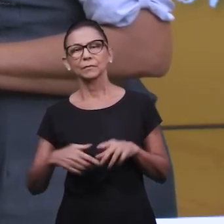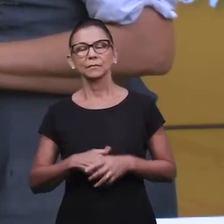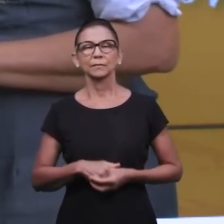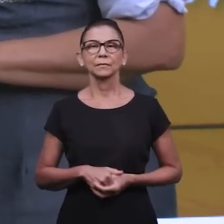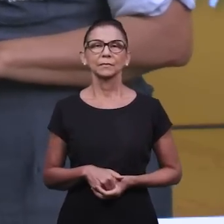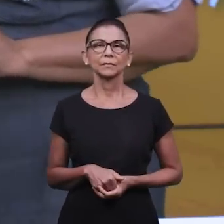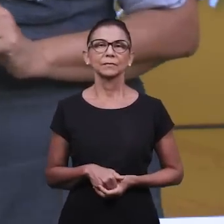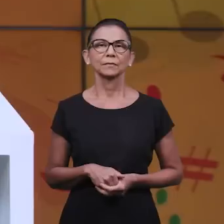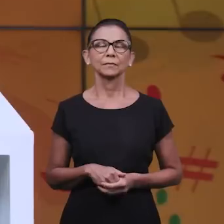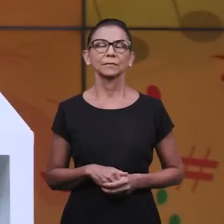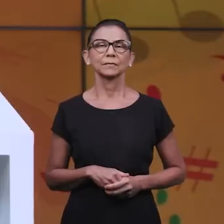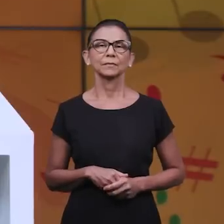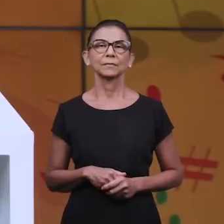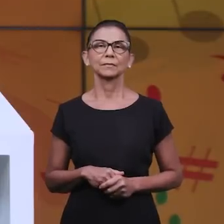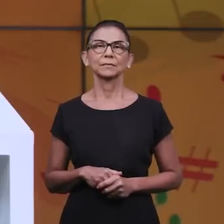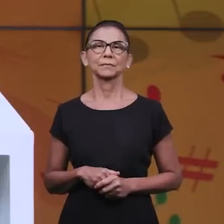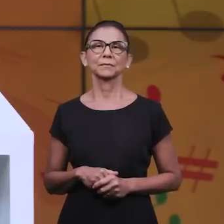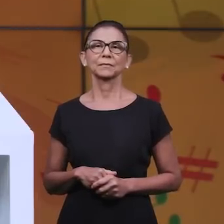Lá.